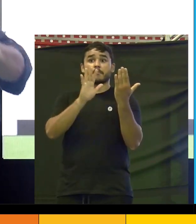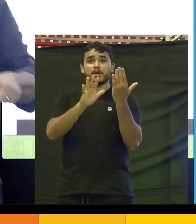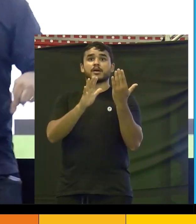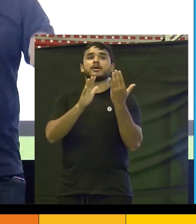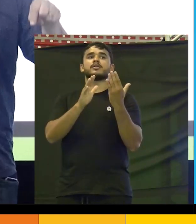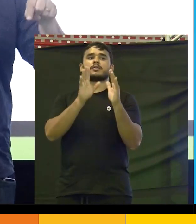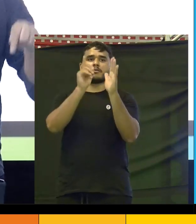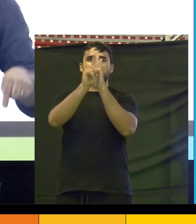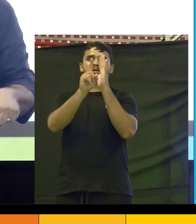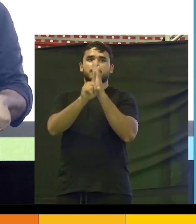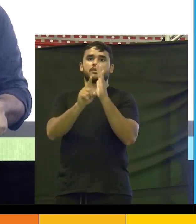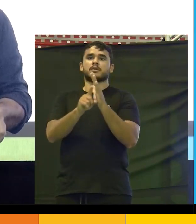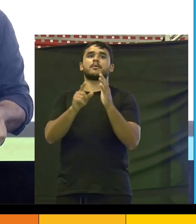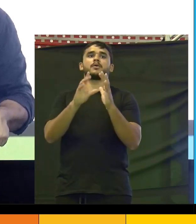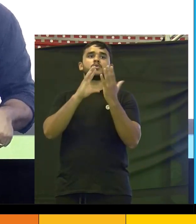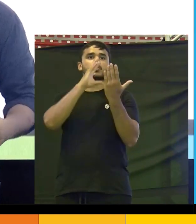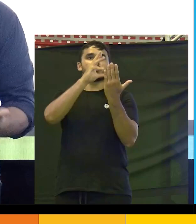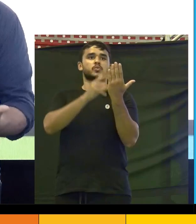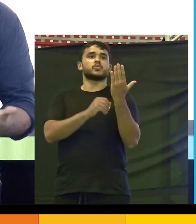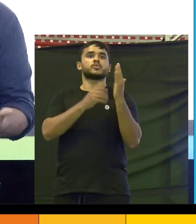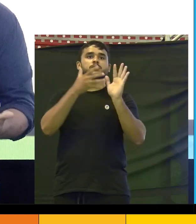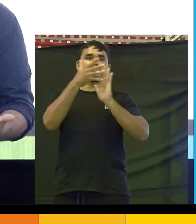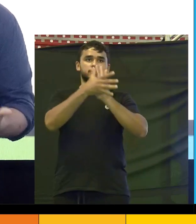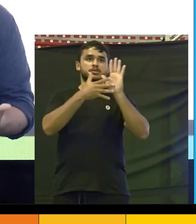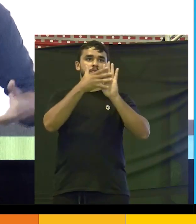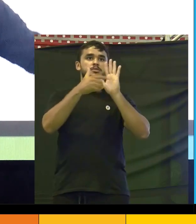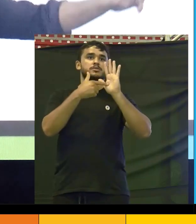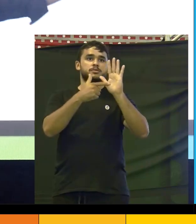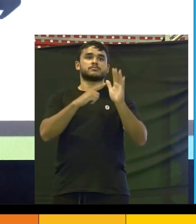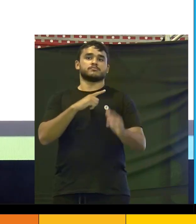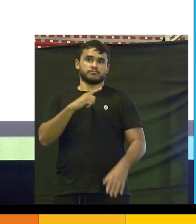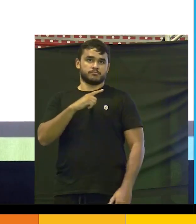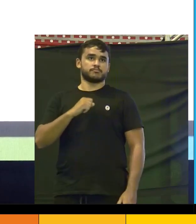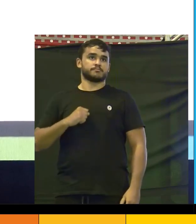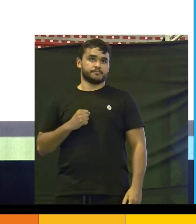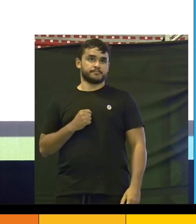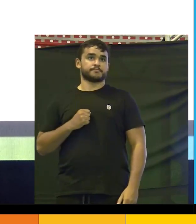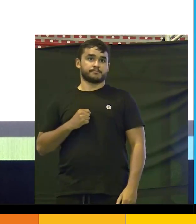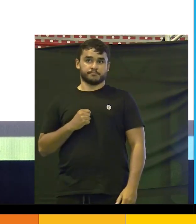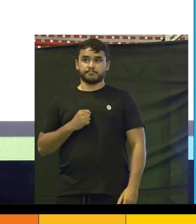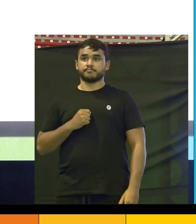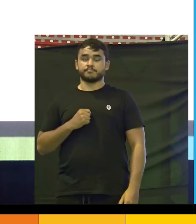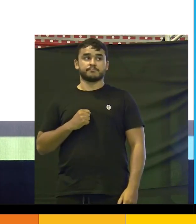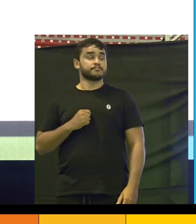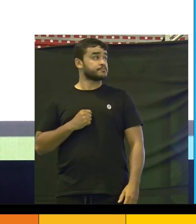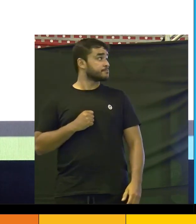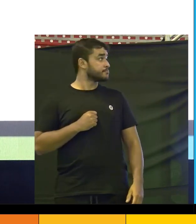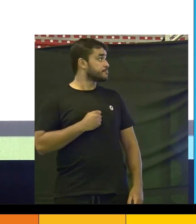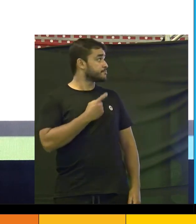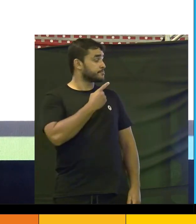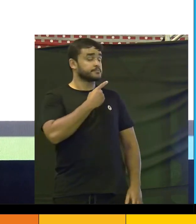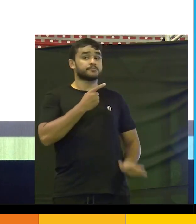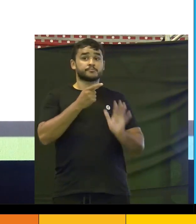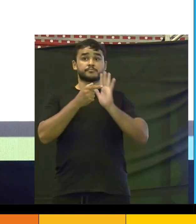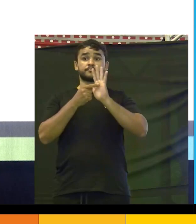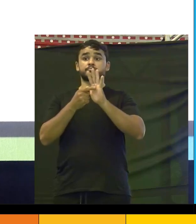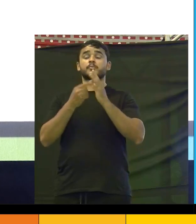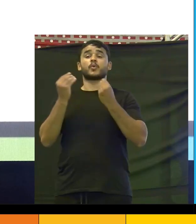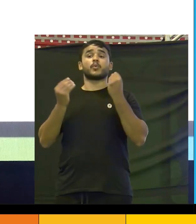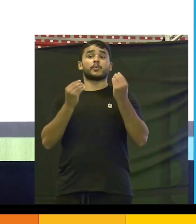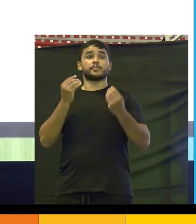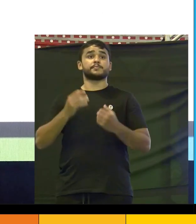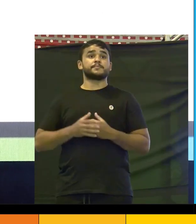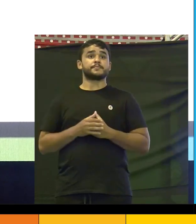as informações estão dentro da onde? Do texto. Percebam aqui, olha só a partir desse